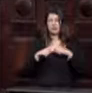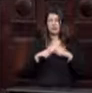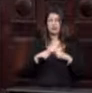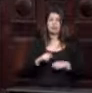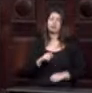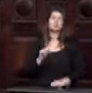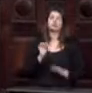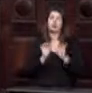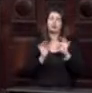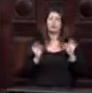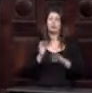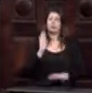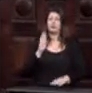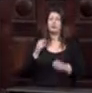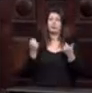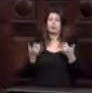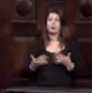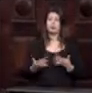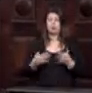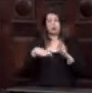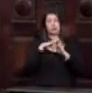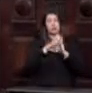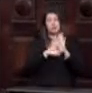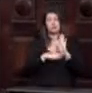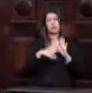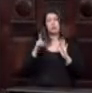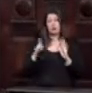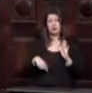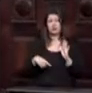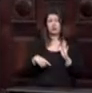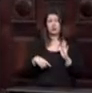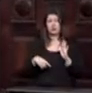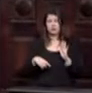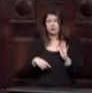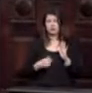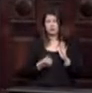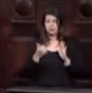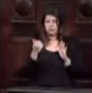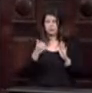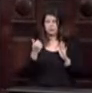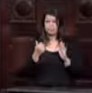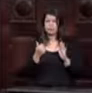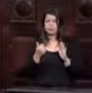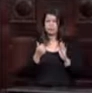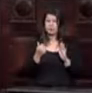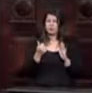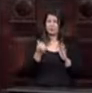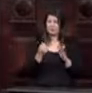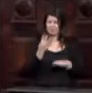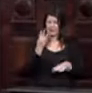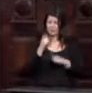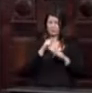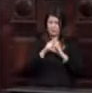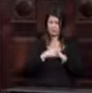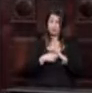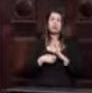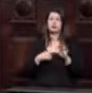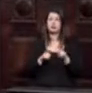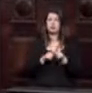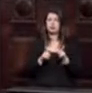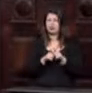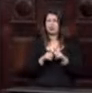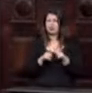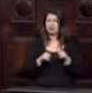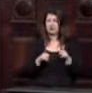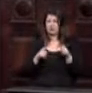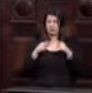B, a variação da receita corrente líquida apurada no primeiro quadrimestre do exercício anterior, a que se refere à lei